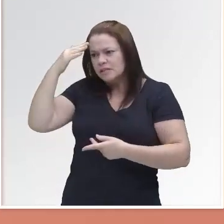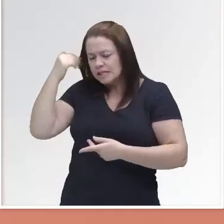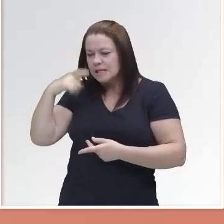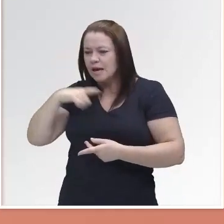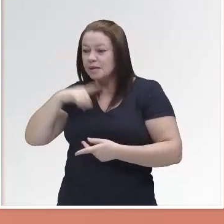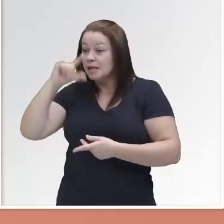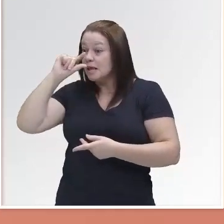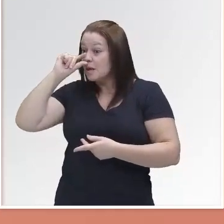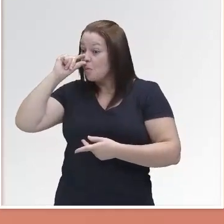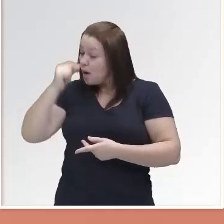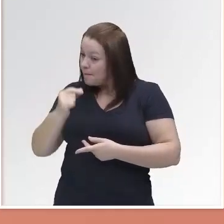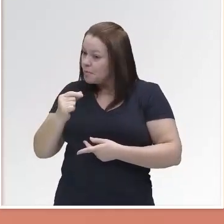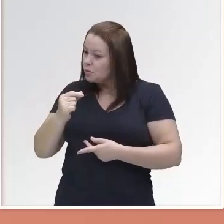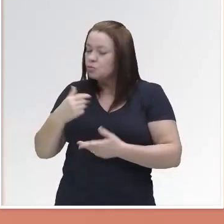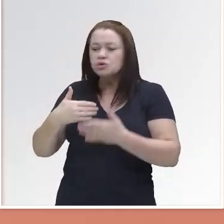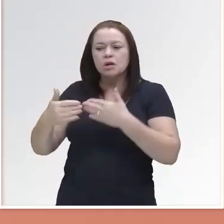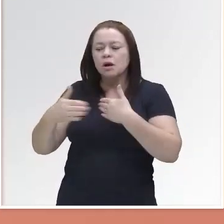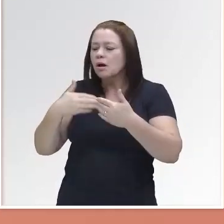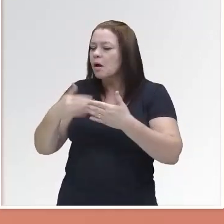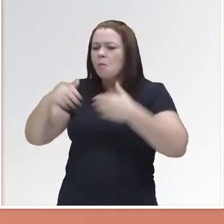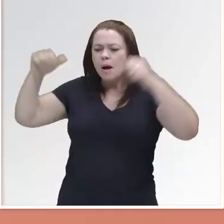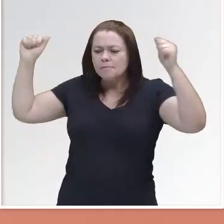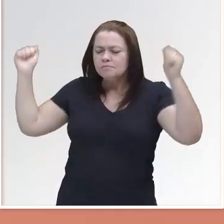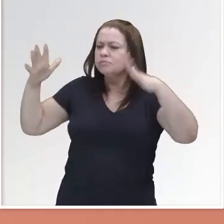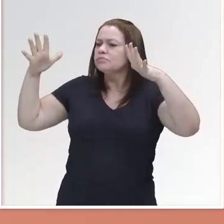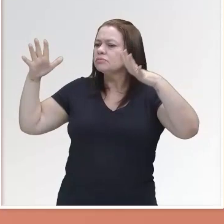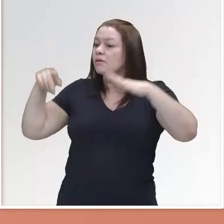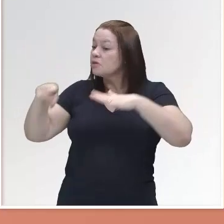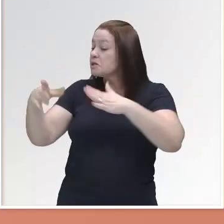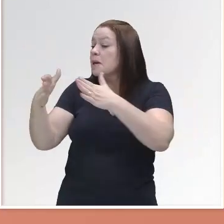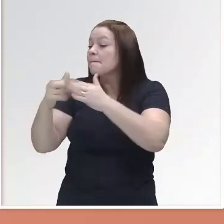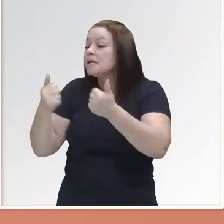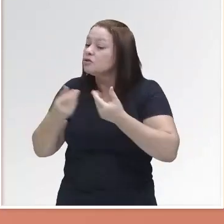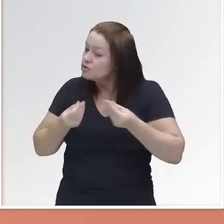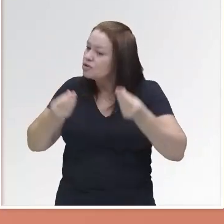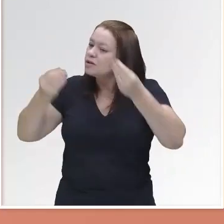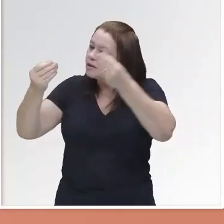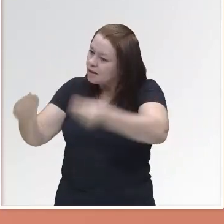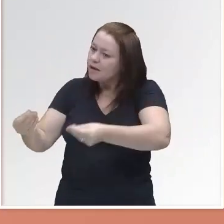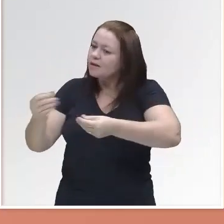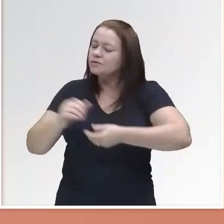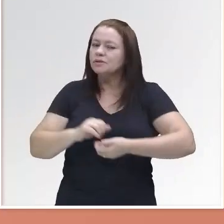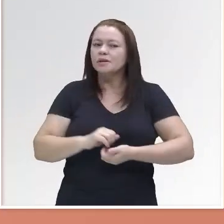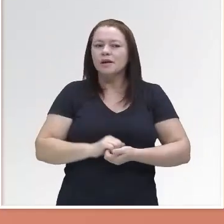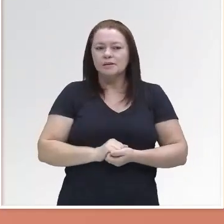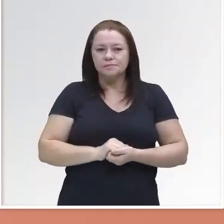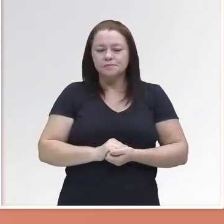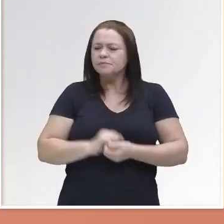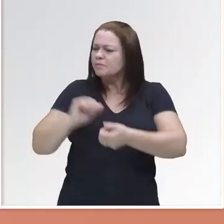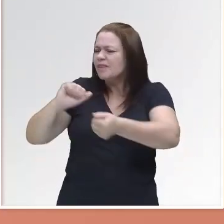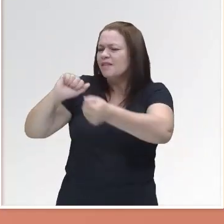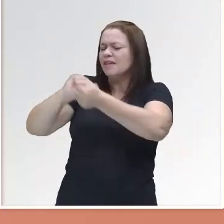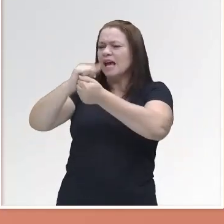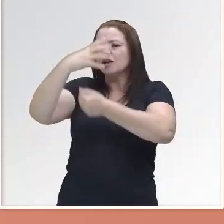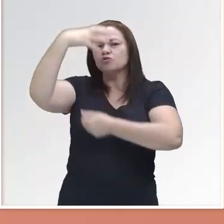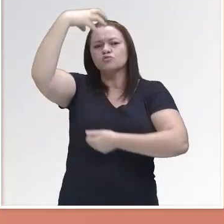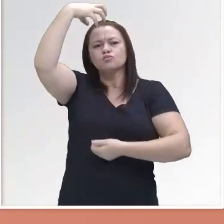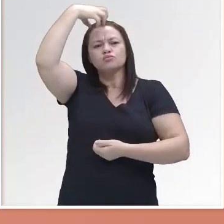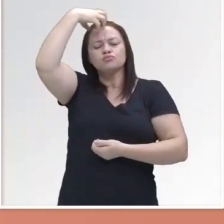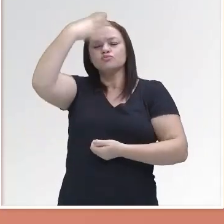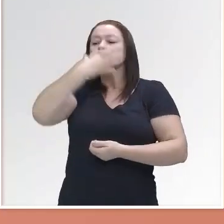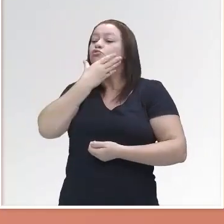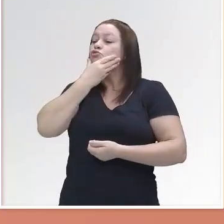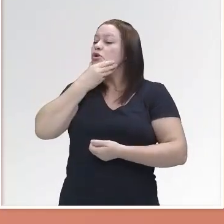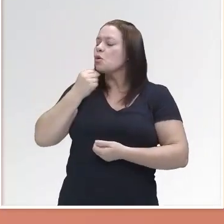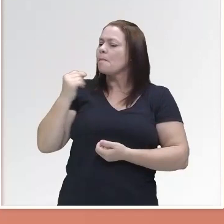poderia fazer ali uma mágica para que Ariel então pudesse ficar ali com seu príncipe, se encontrar com seu